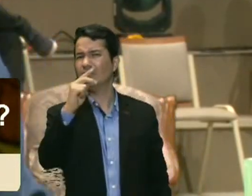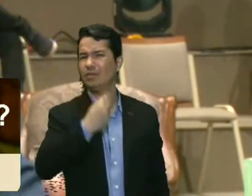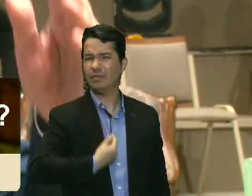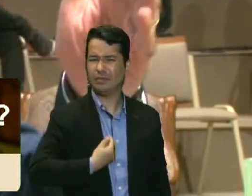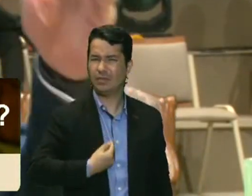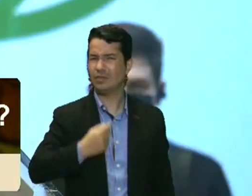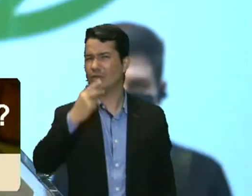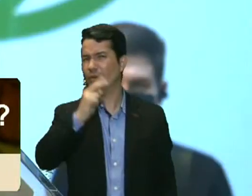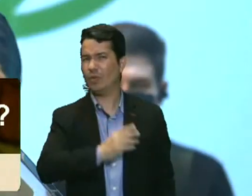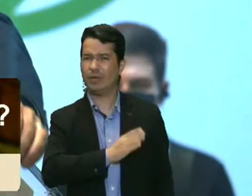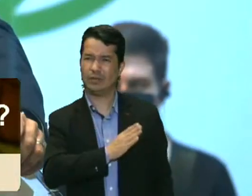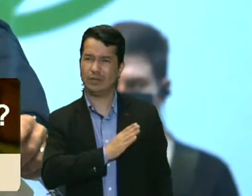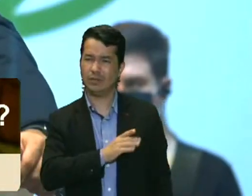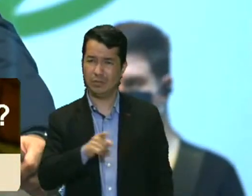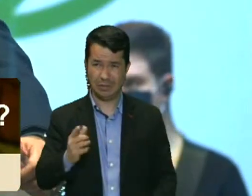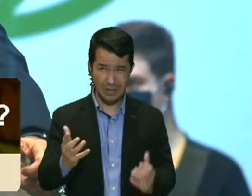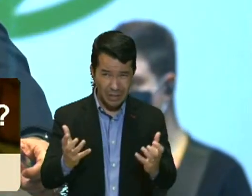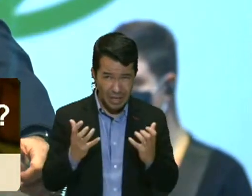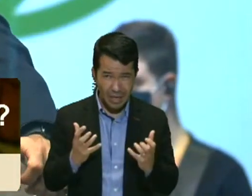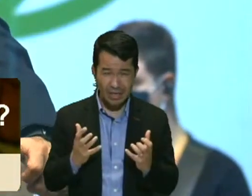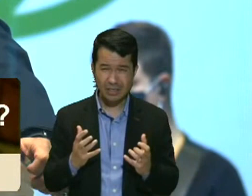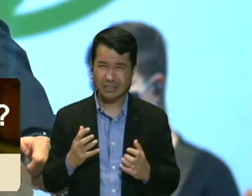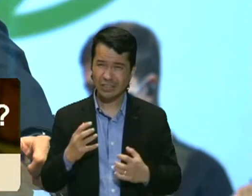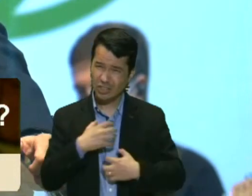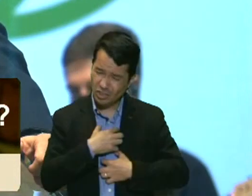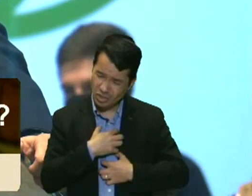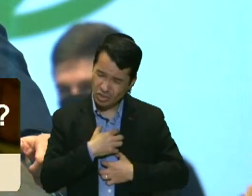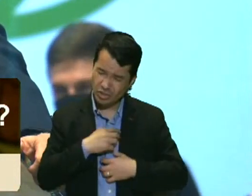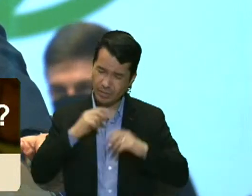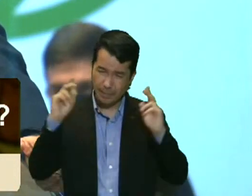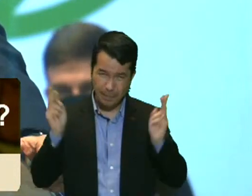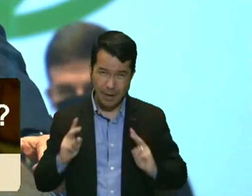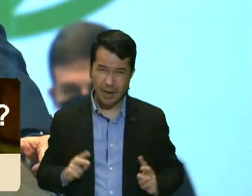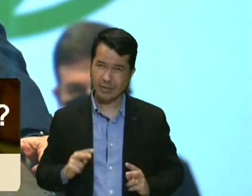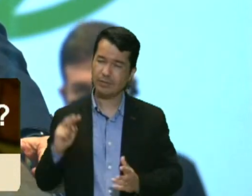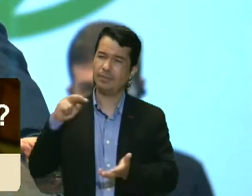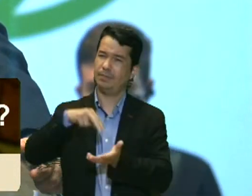Se você quer isso, fica em pé e nós vamos orar juntos.